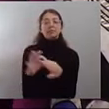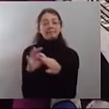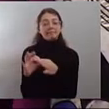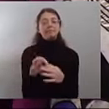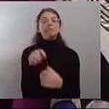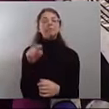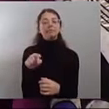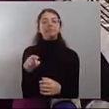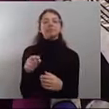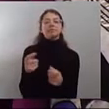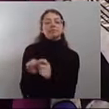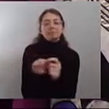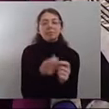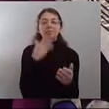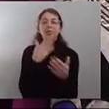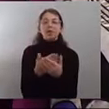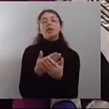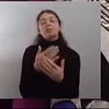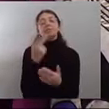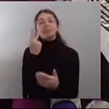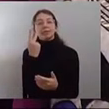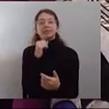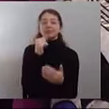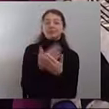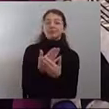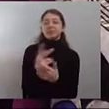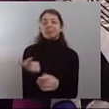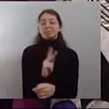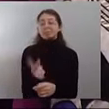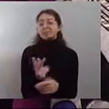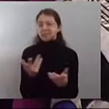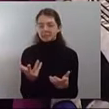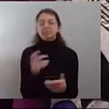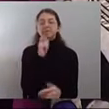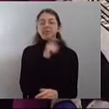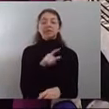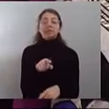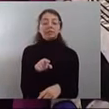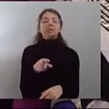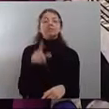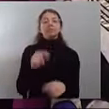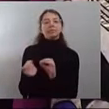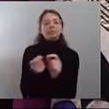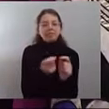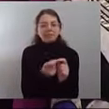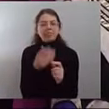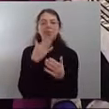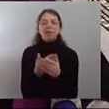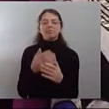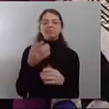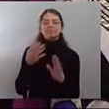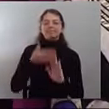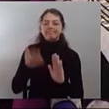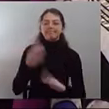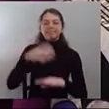diferença de vida ou de morte. Nesta lógica de proximidade, é também urgente a constituição de unidades locais de proteção civil,